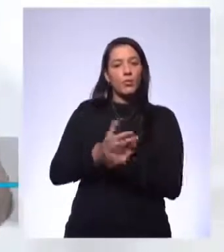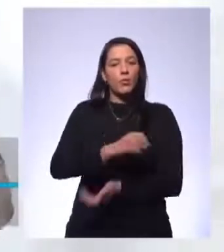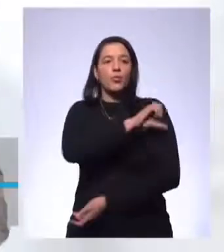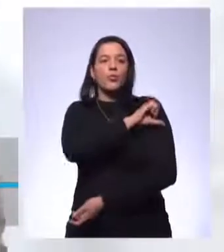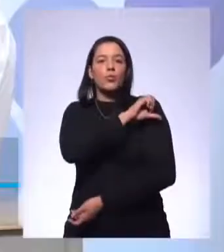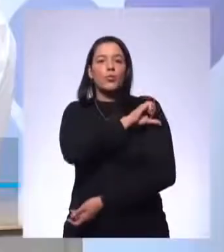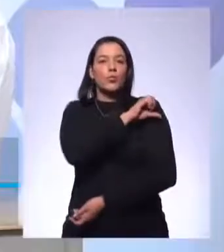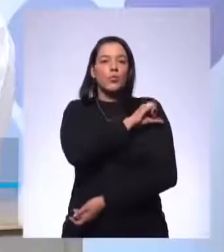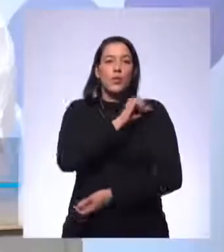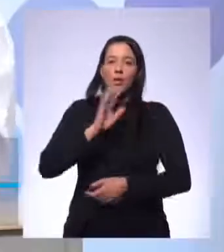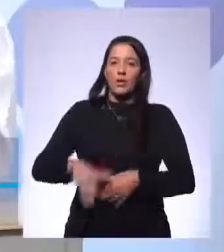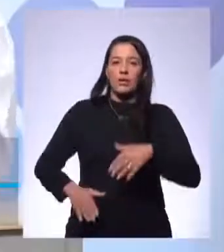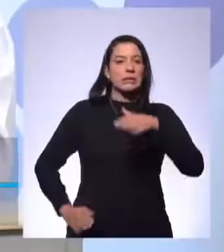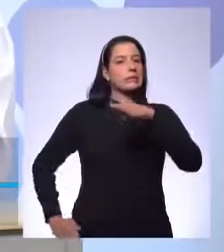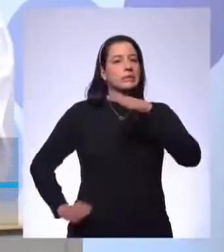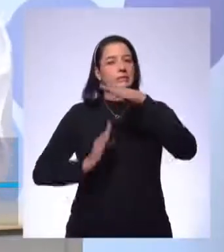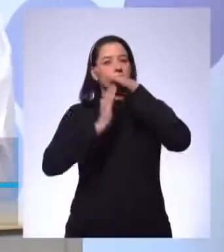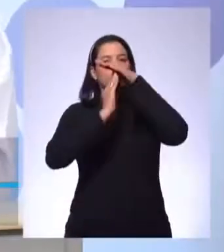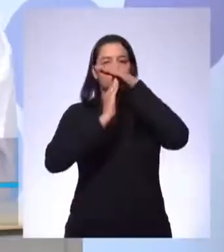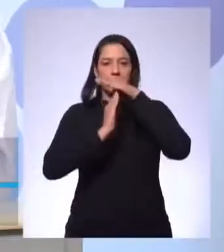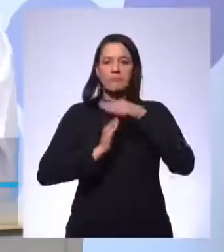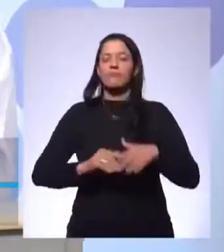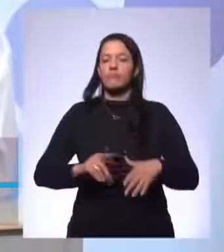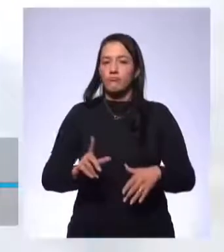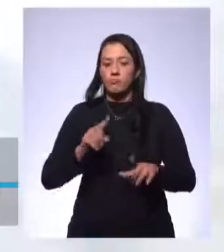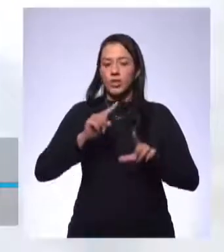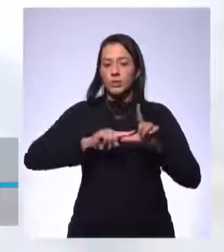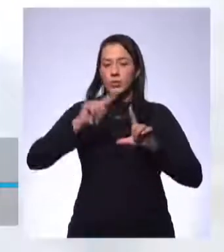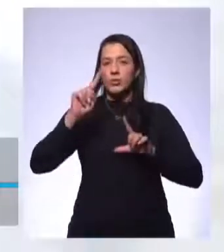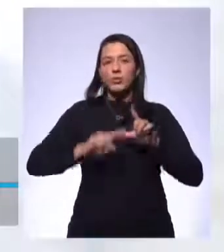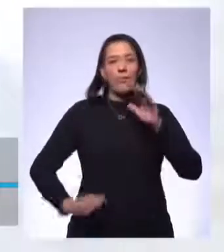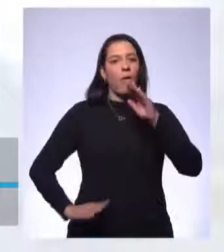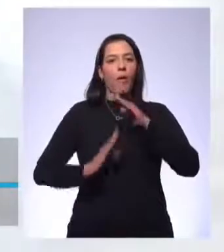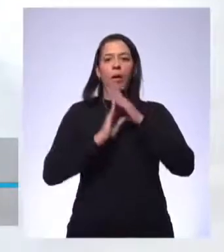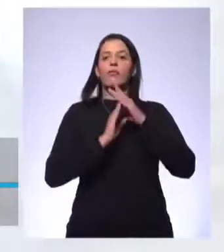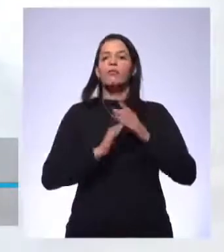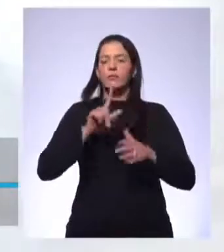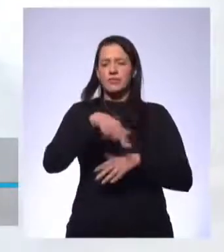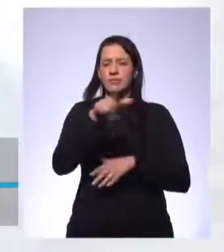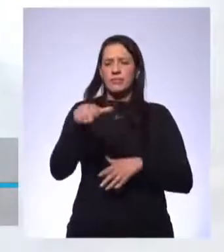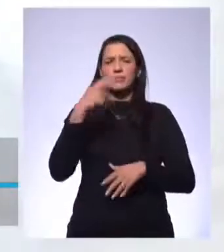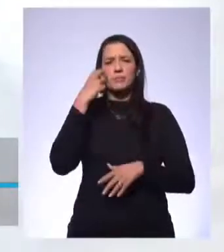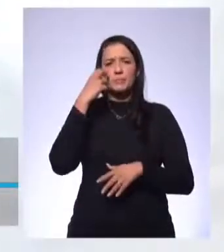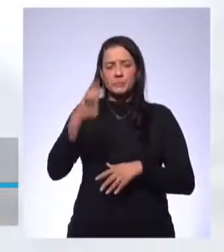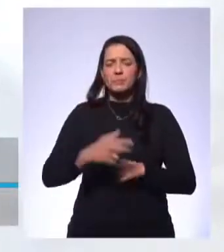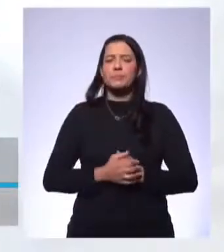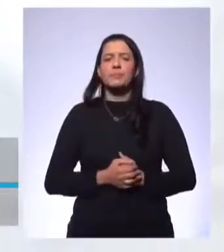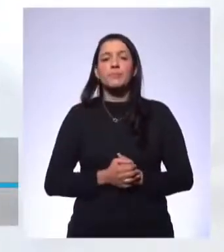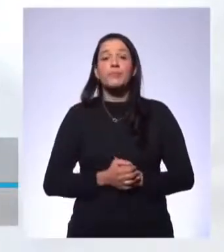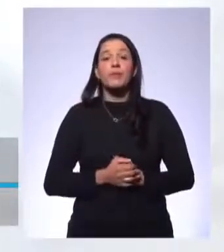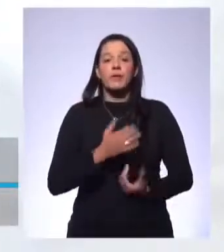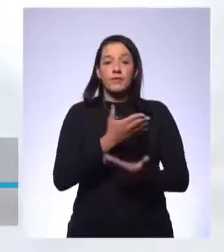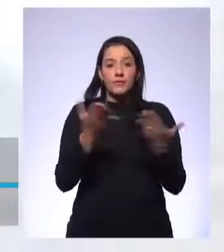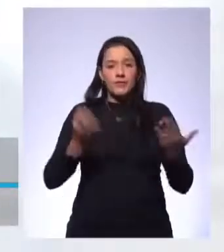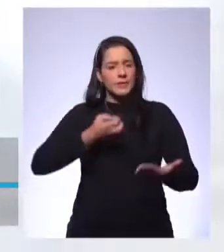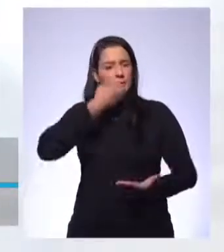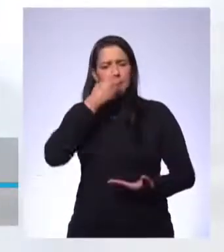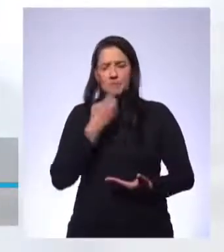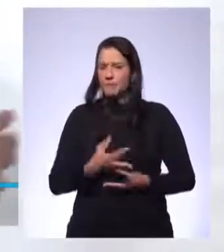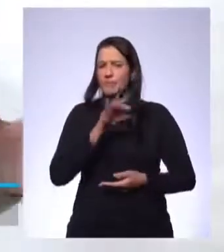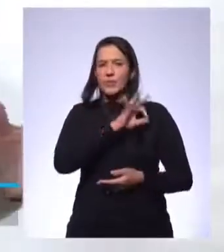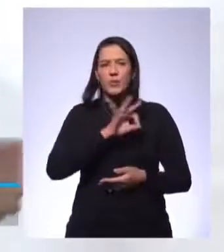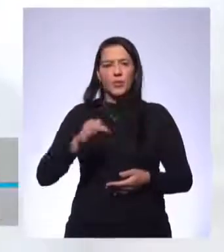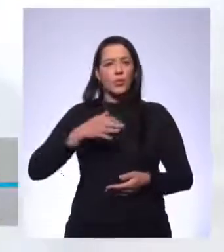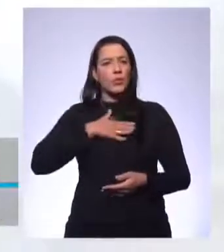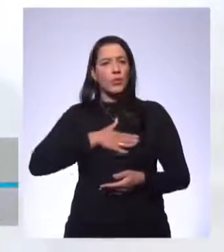professor? Nível altíssimo. Nível alto. Né? Então eu preparei, eu já sabia que mais ou menos vocês iam mandar bem pra caramba,